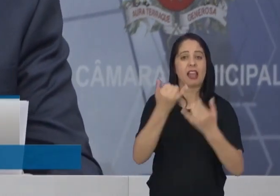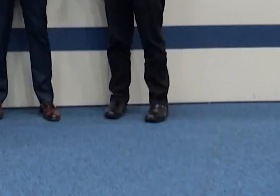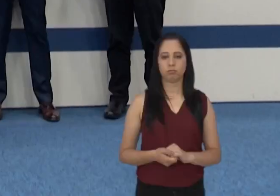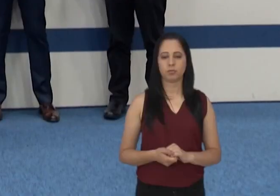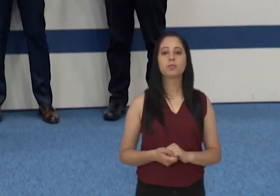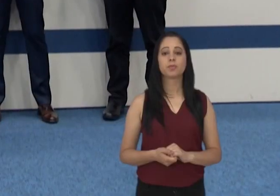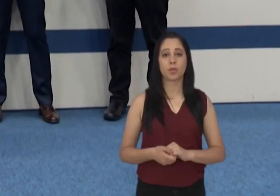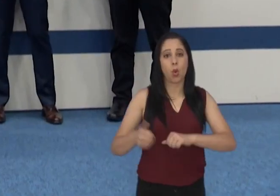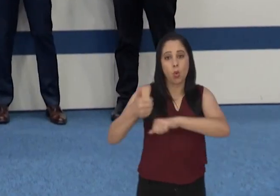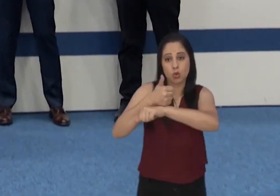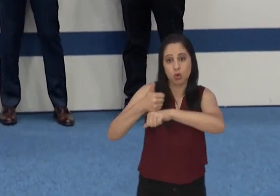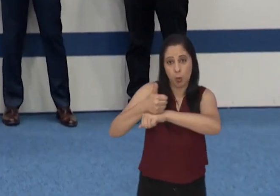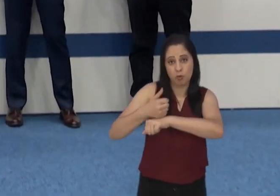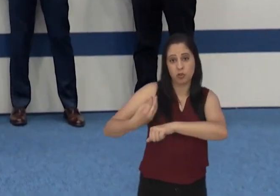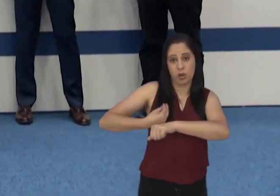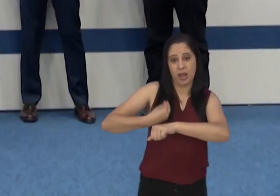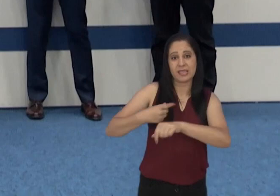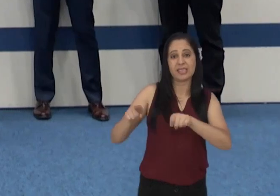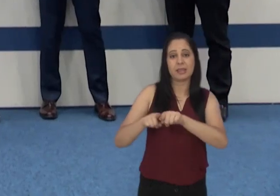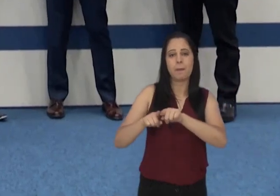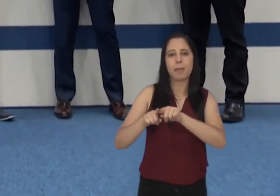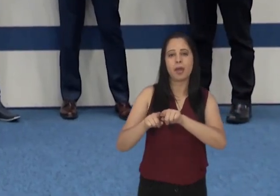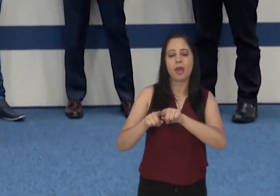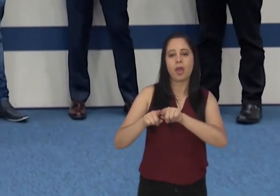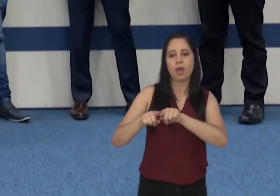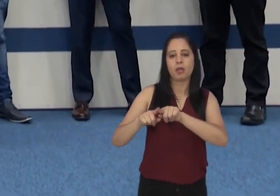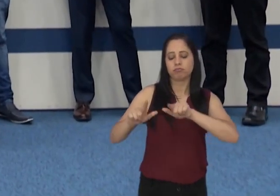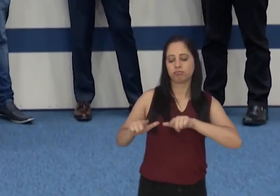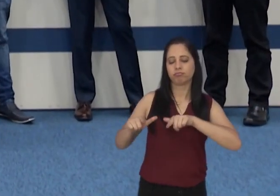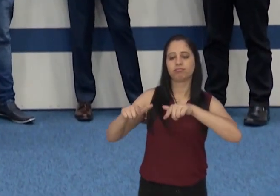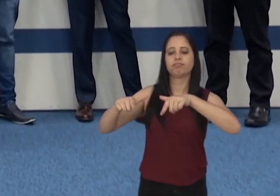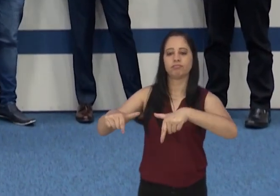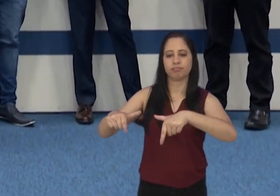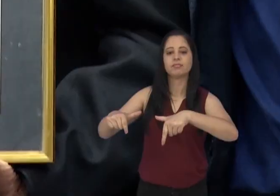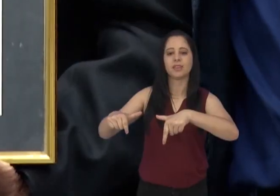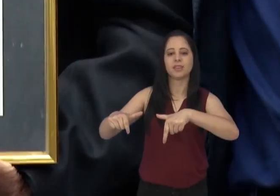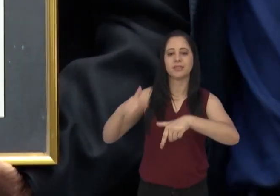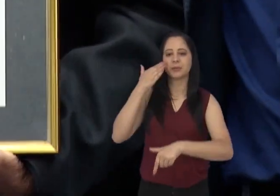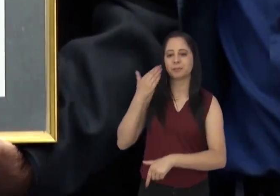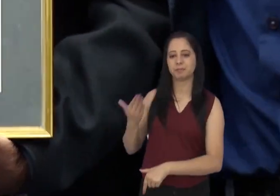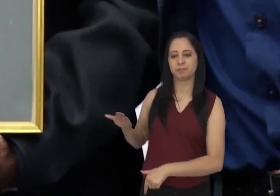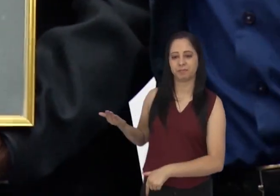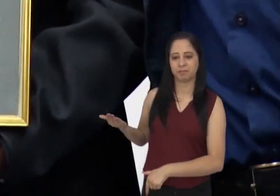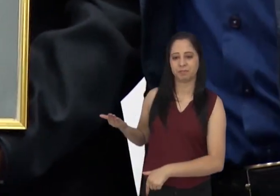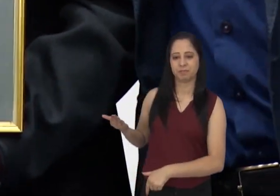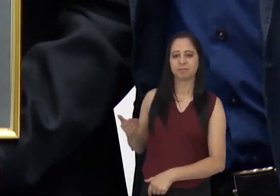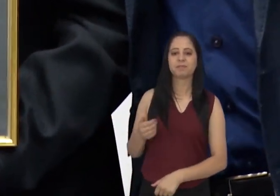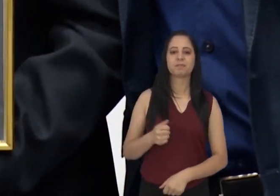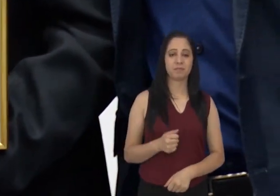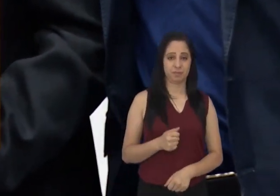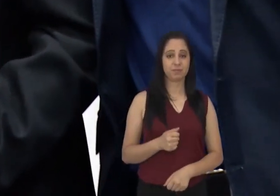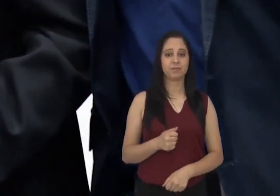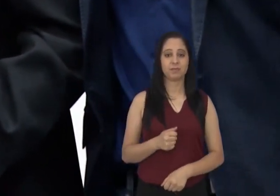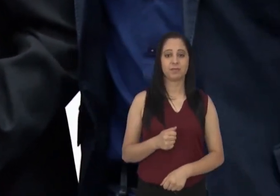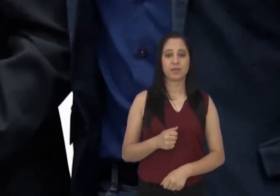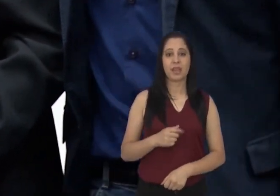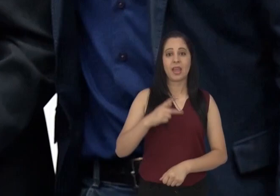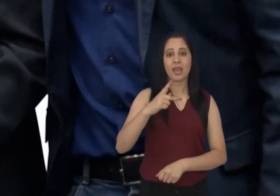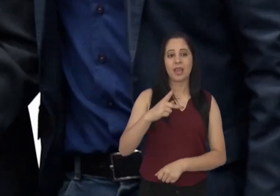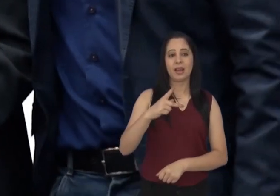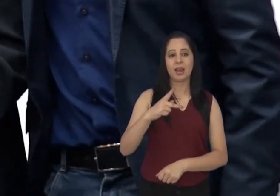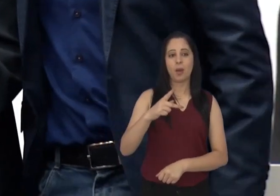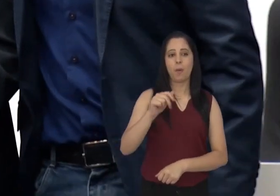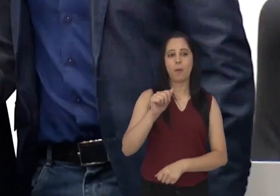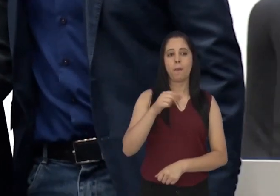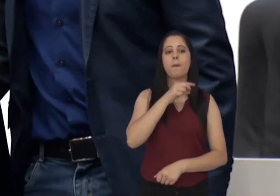cidadãos. Os profissionais presentes também receberam um diploma de mérito. É o diploma Roberto Landel de Moura, que foi um